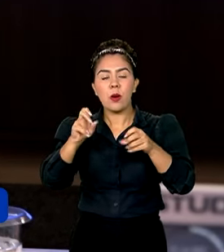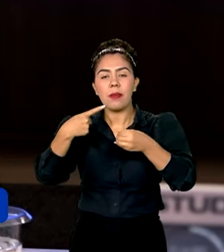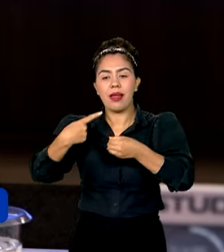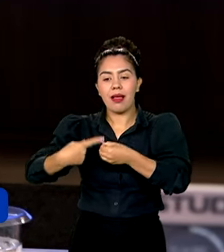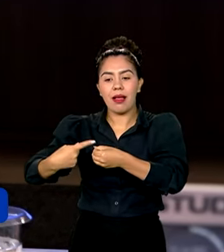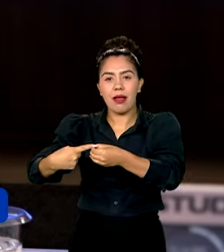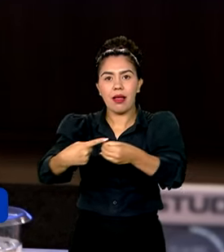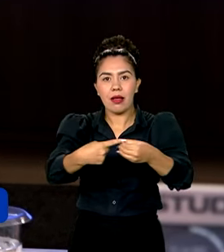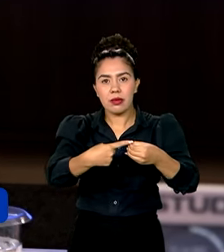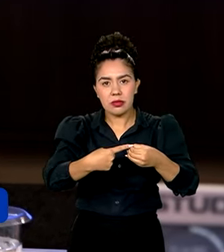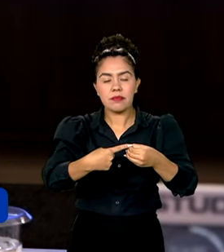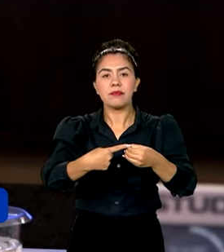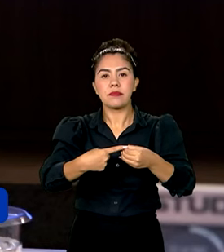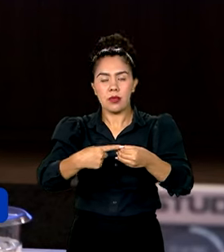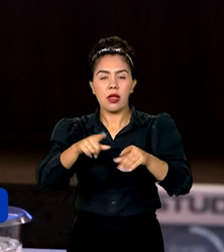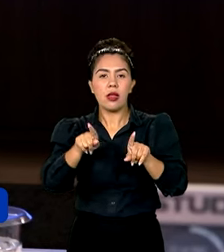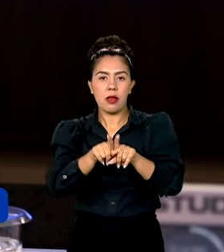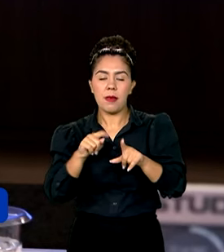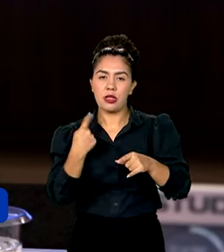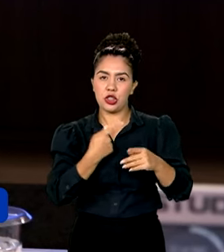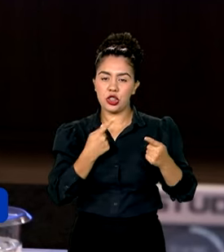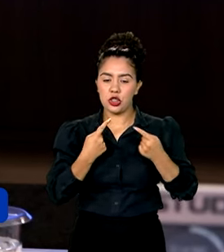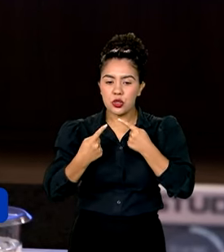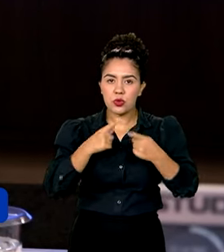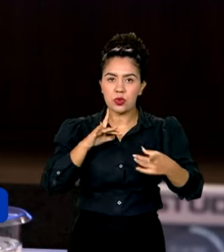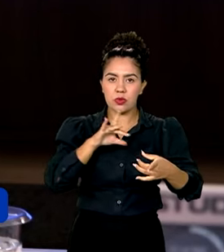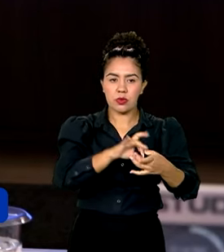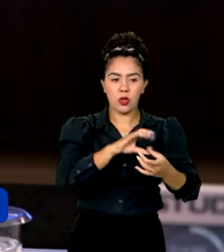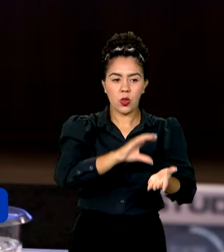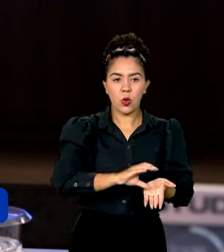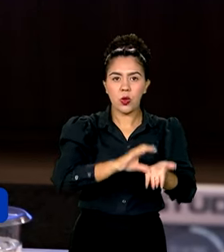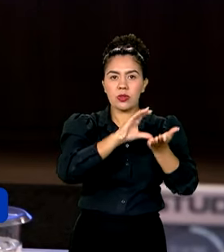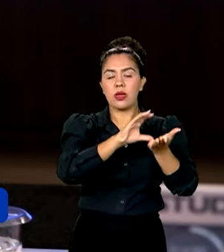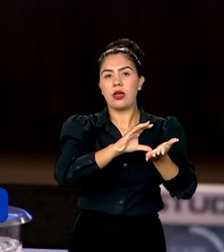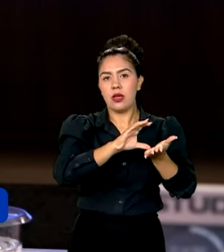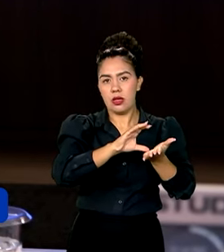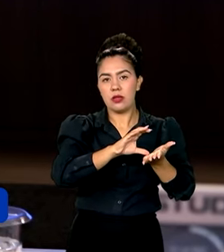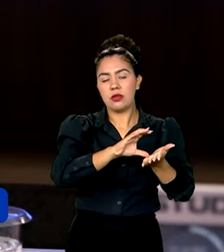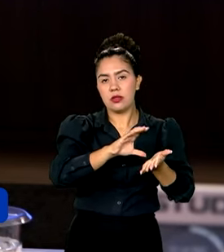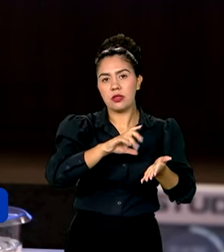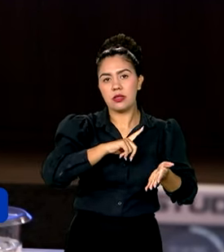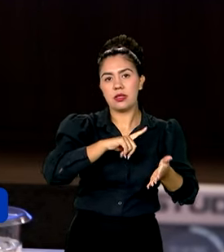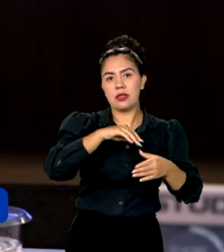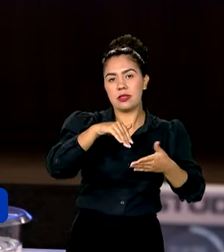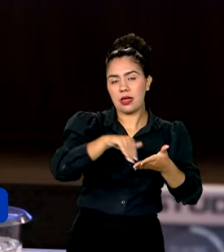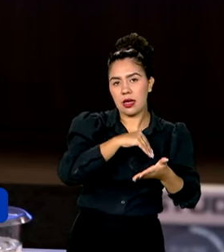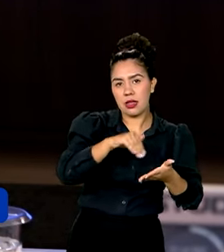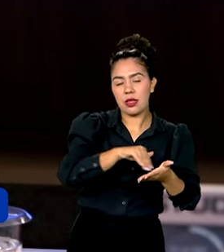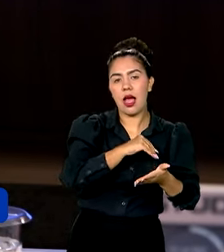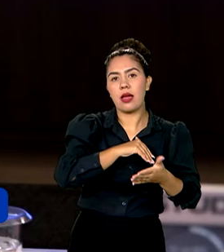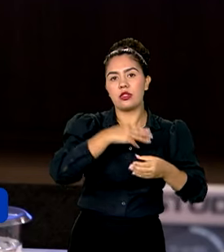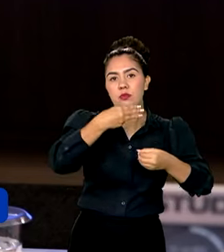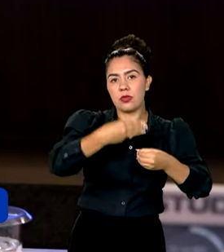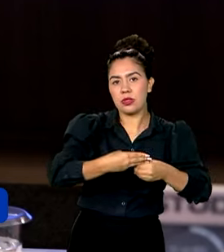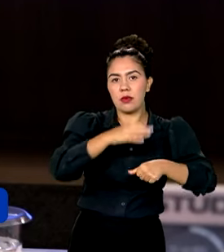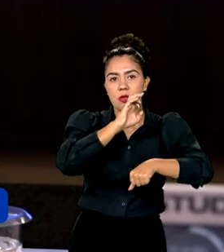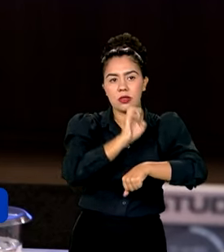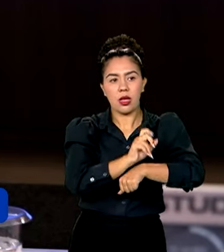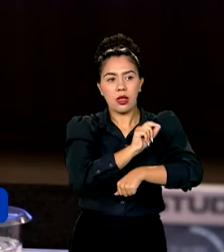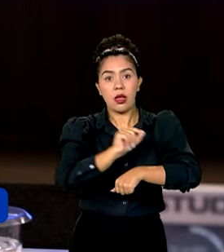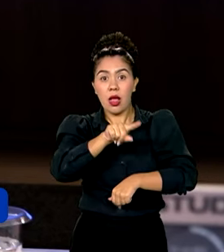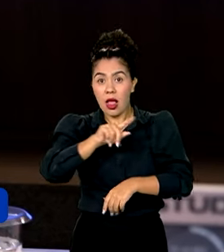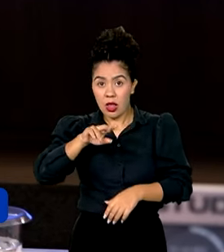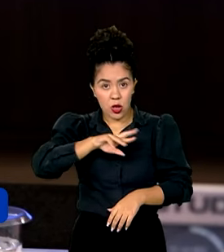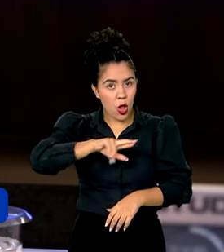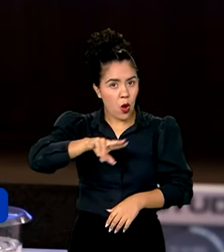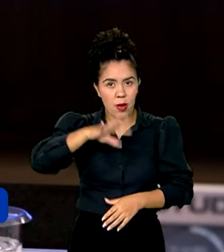no conselho de secretários eh estaduais e municipais de saúde Então não é uma decisão de gabinete de ministério é uma